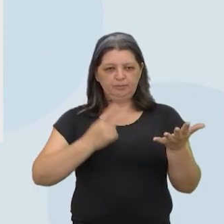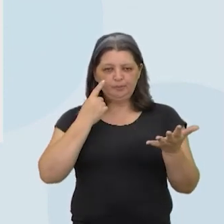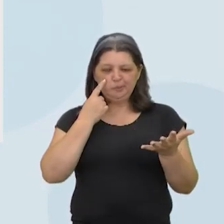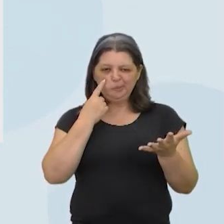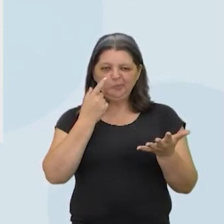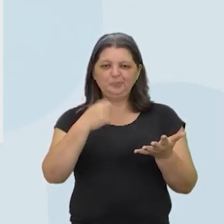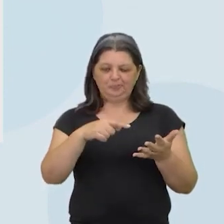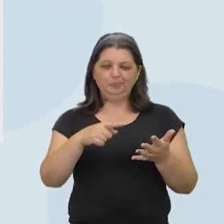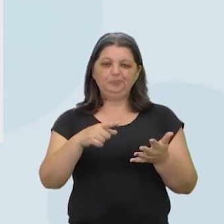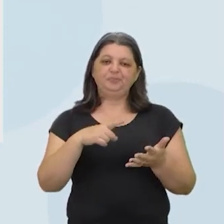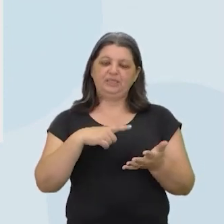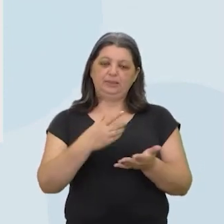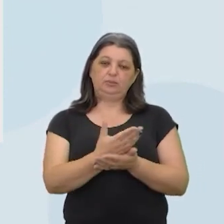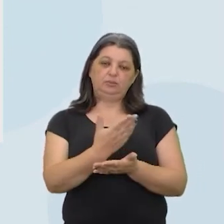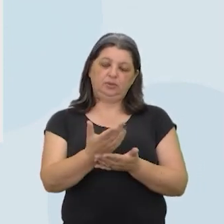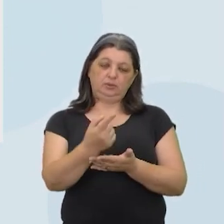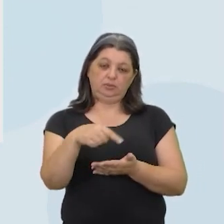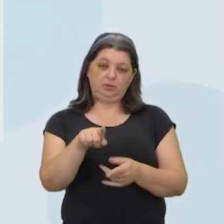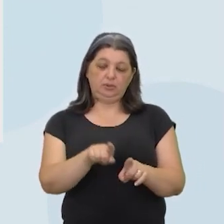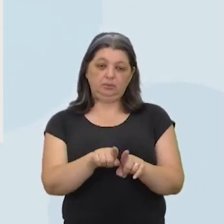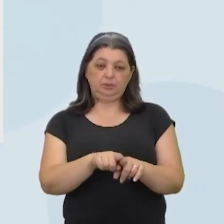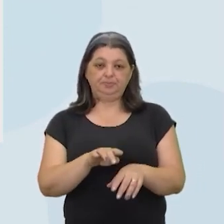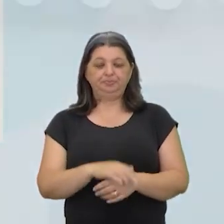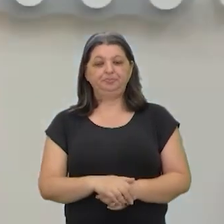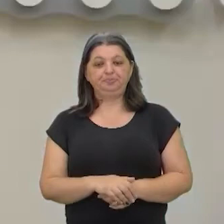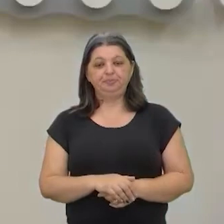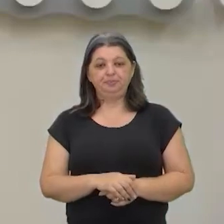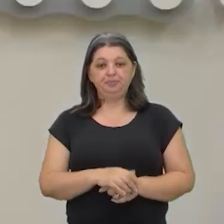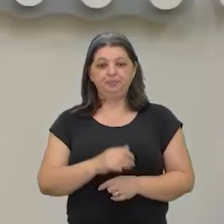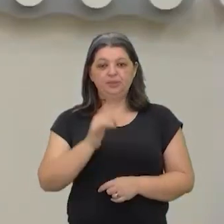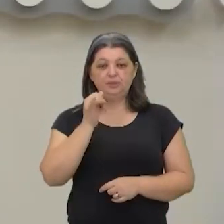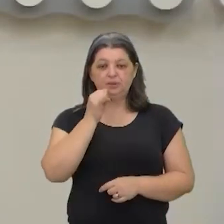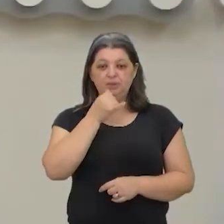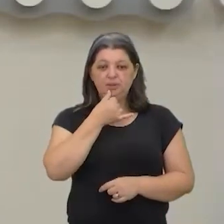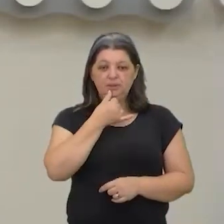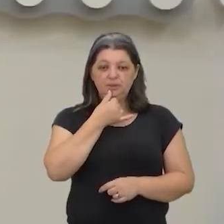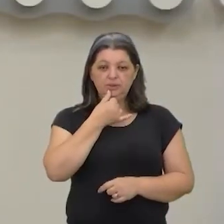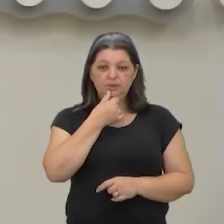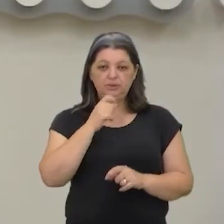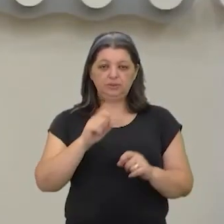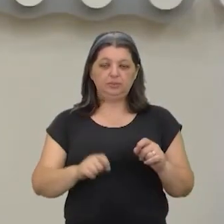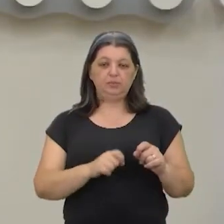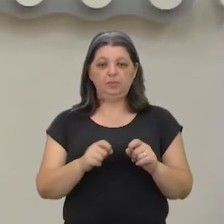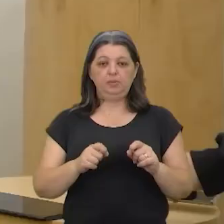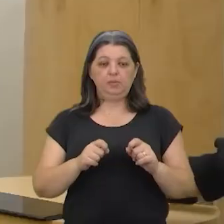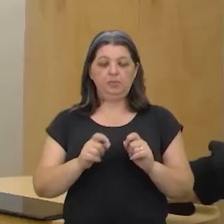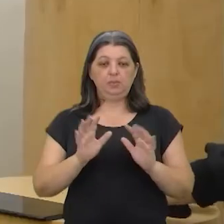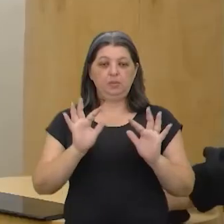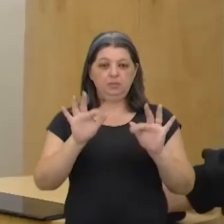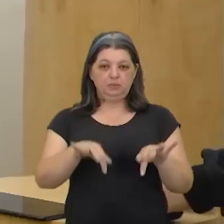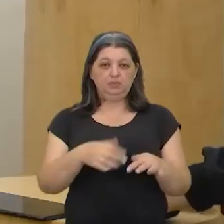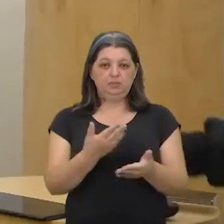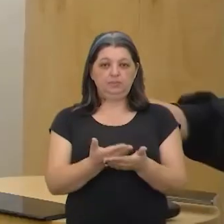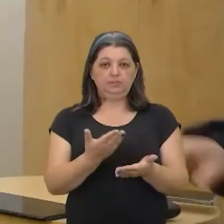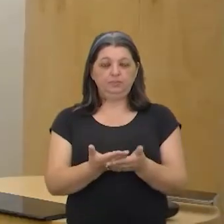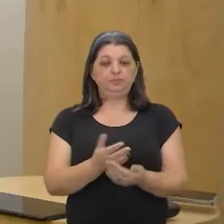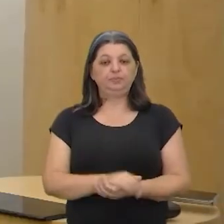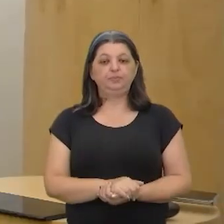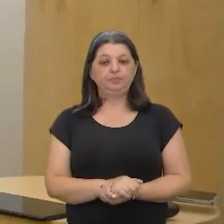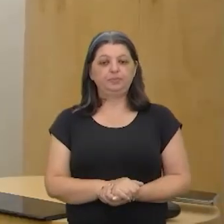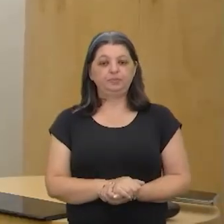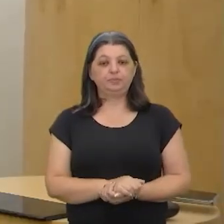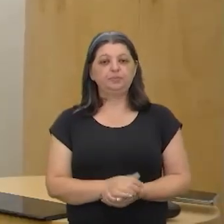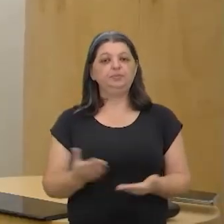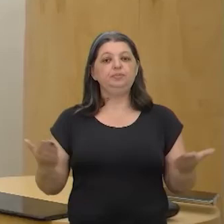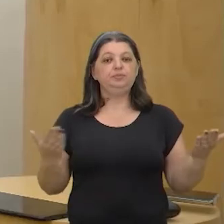tem na apostila de vocês. E, infelizmente, a aula está acabando. Fabi, quer se despedir deles? Hoje você ficou quieta. Hoje